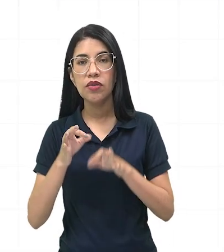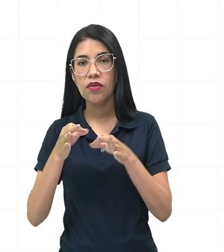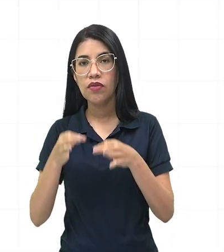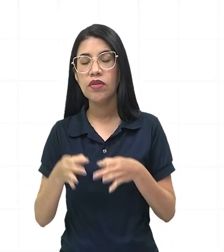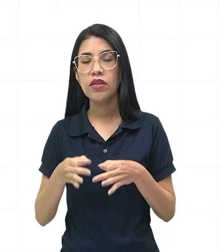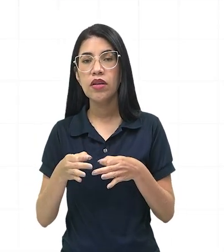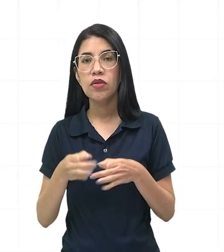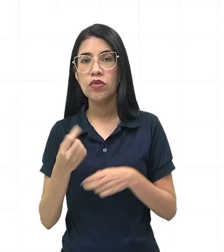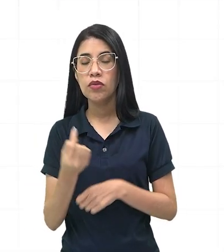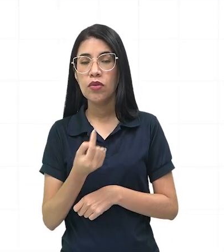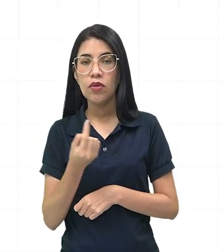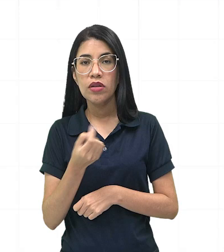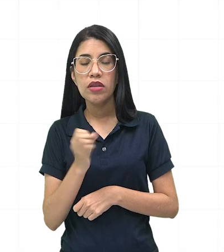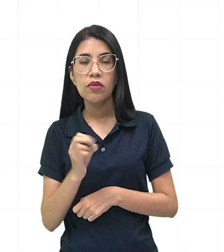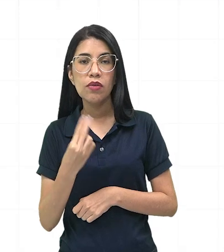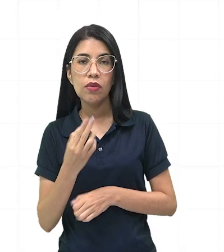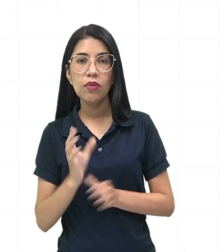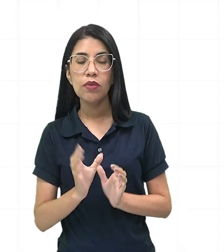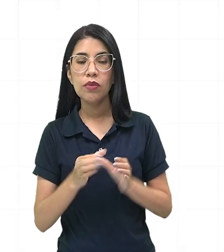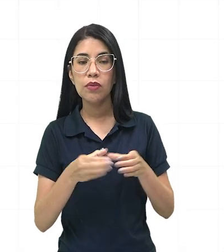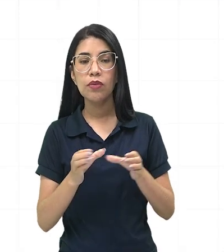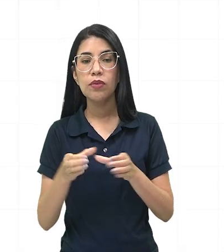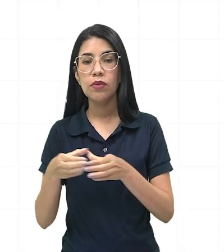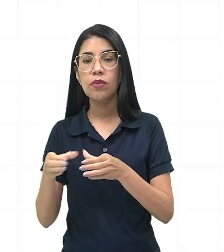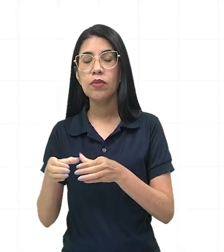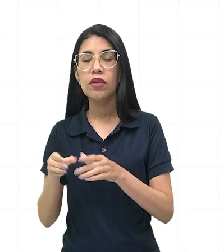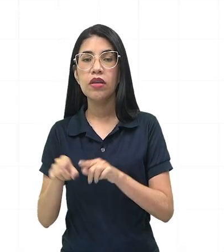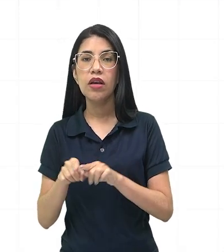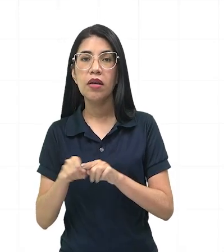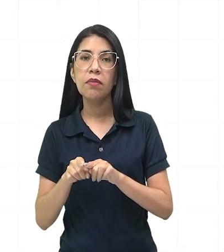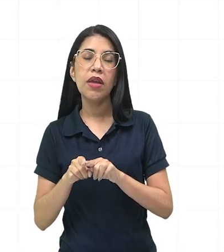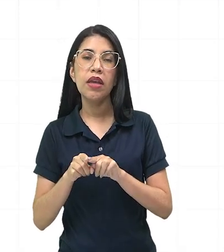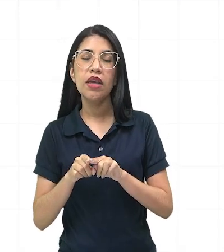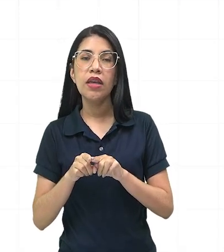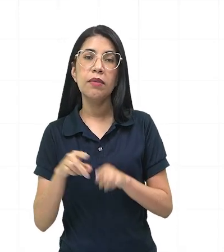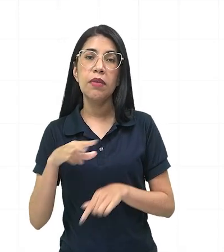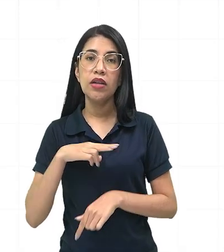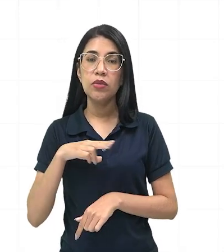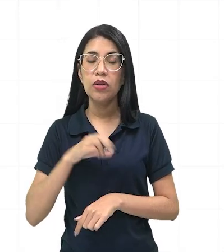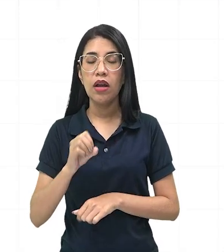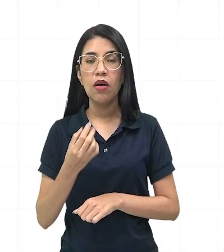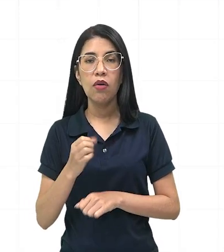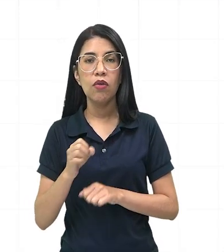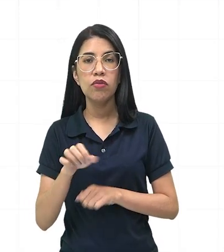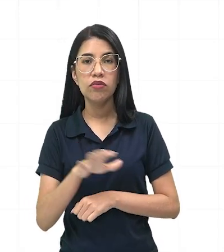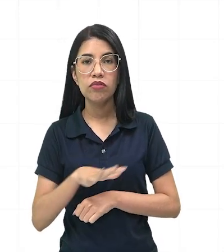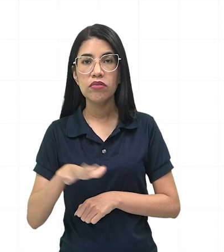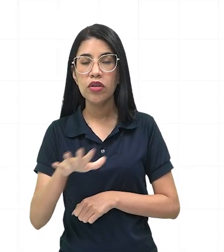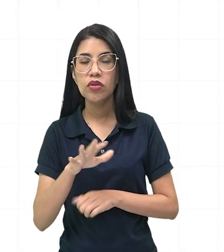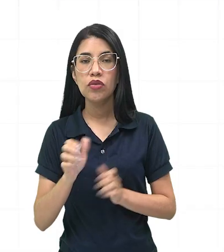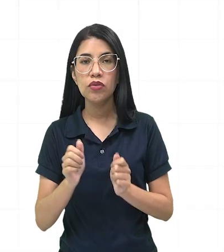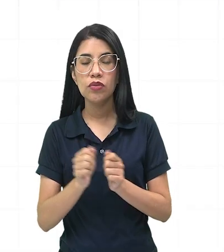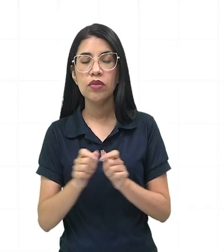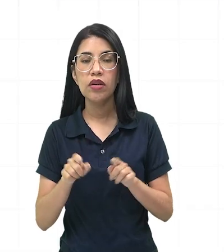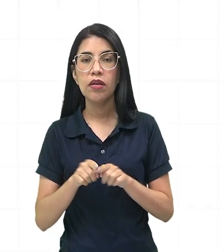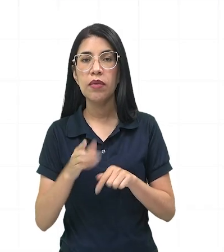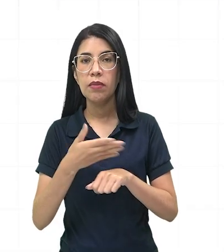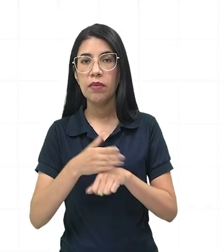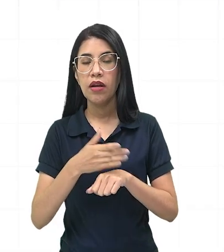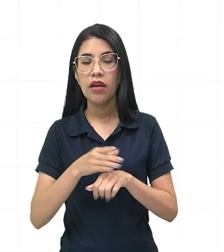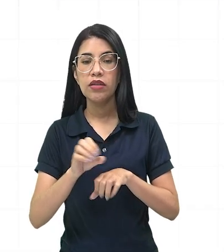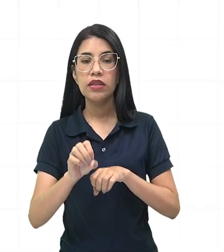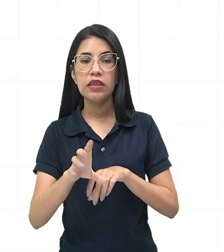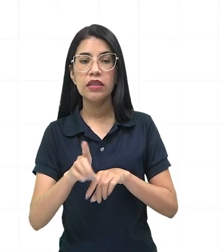convicção sozinho ou em comum, tanto em público como em privado, pelo ensino, pela prática,